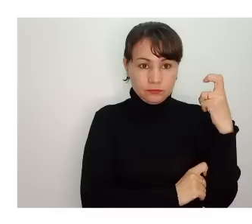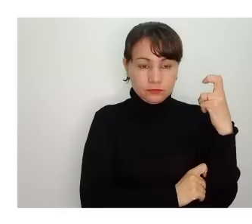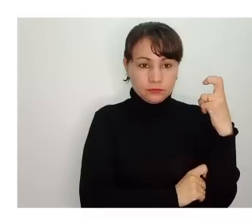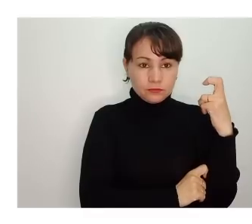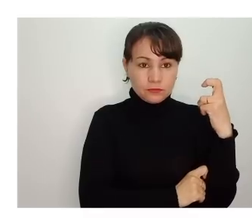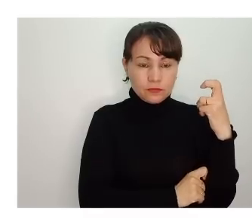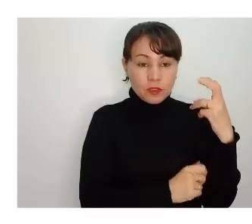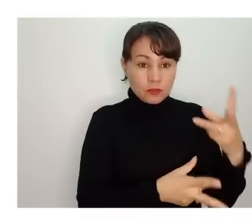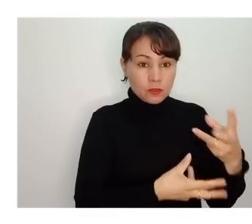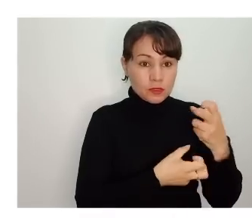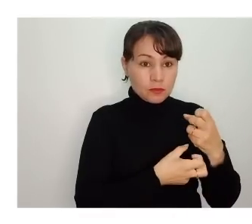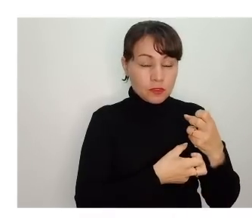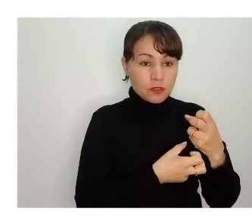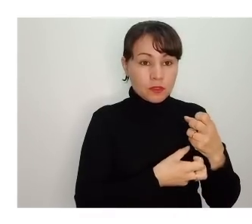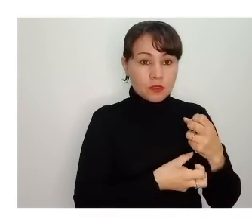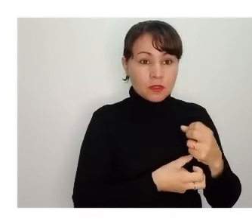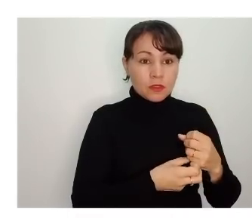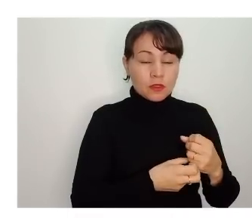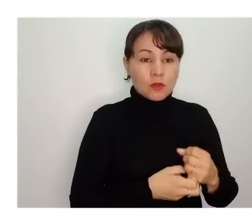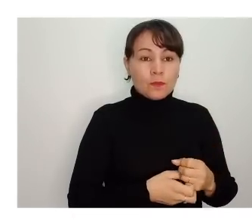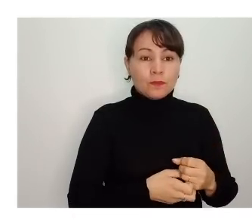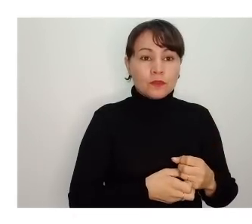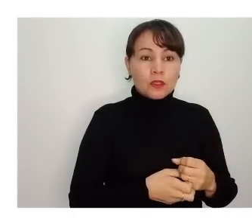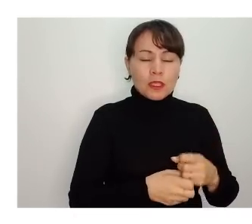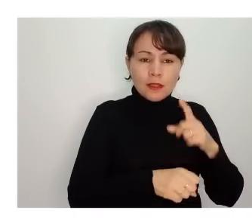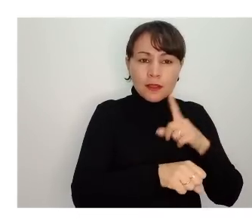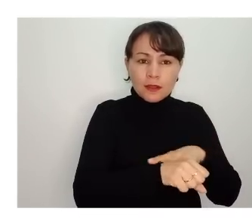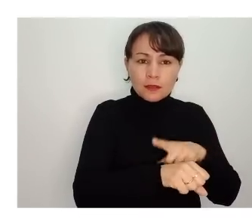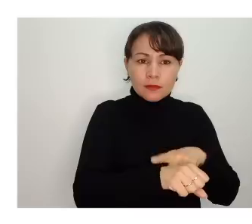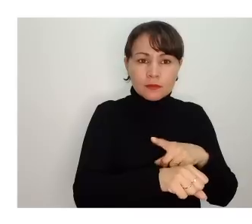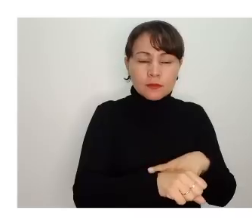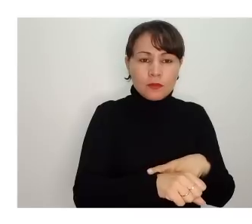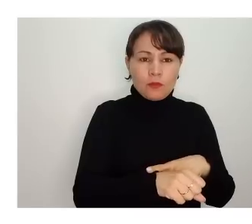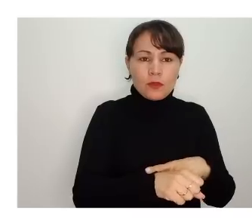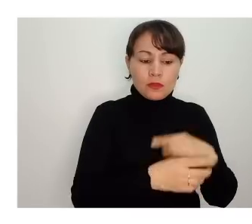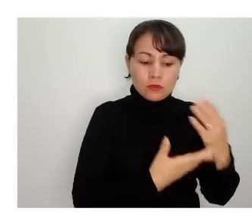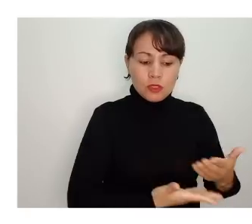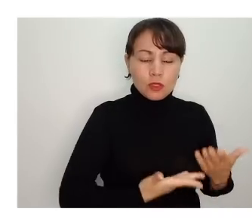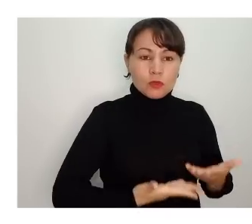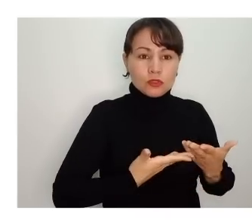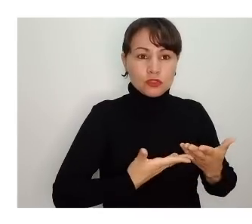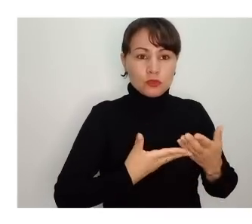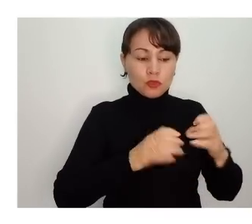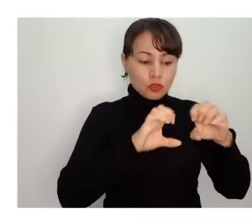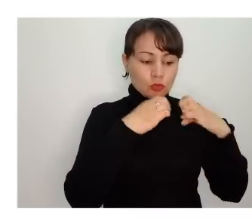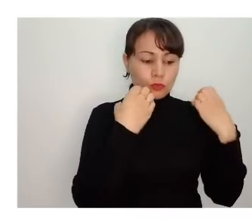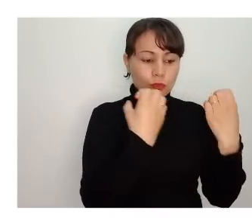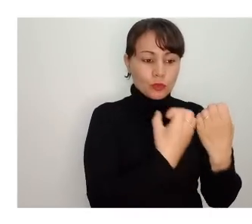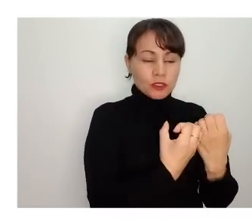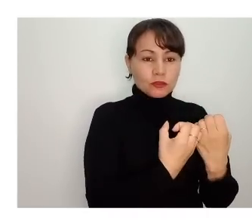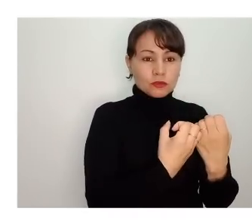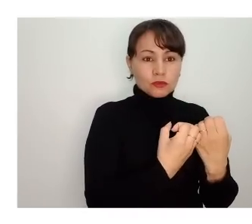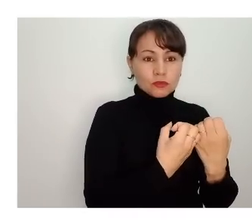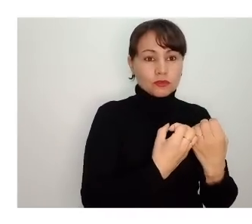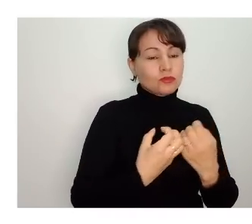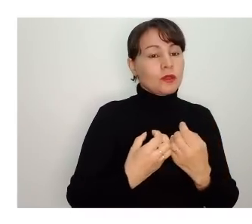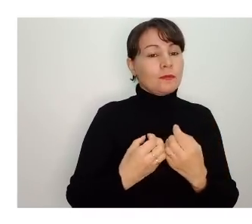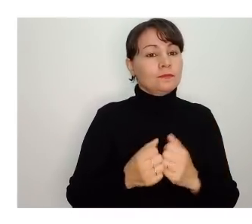inteligência. Vocês viram que quando cada situação eu estimulo uma estrutura por